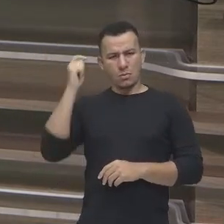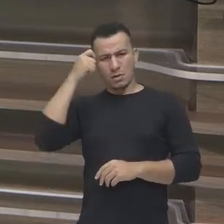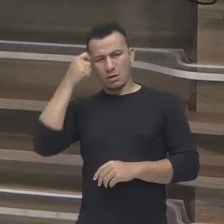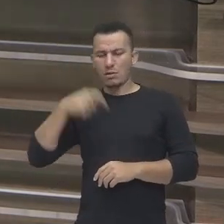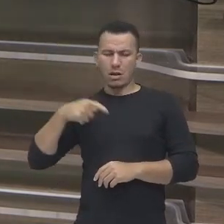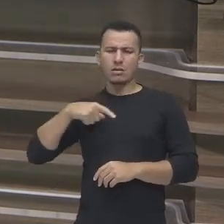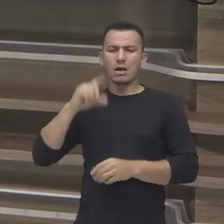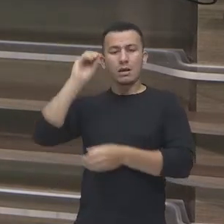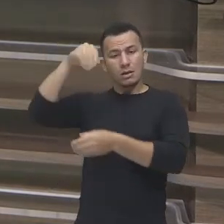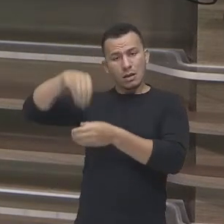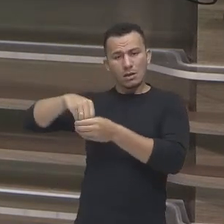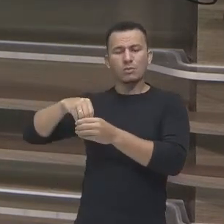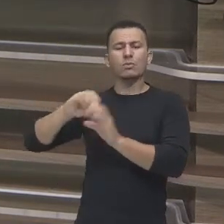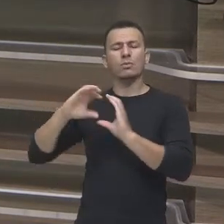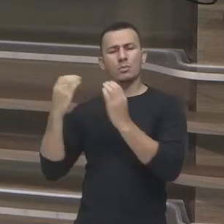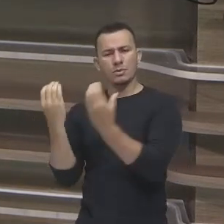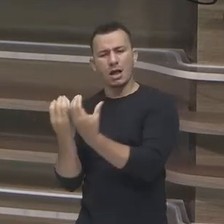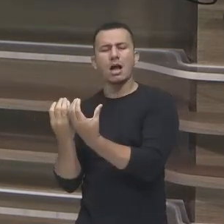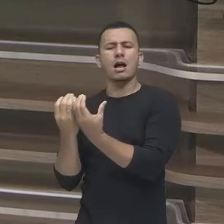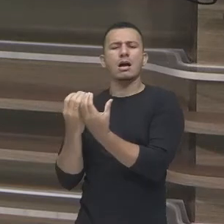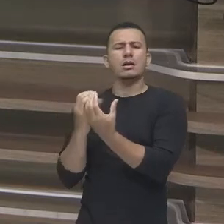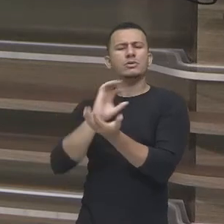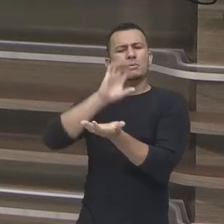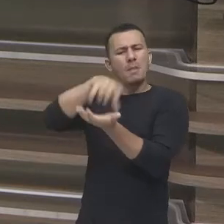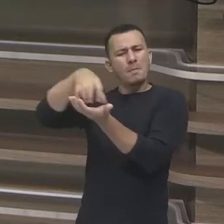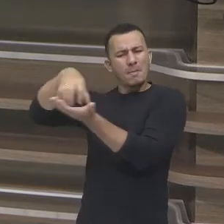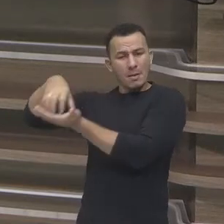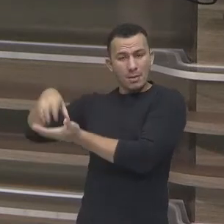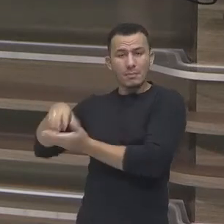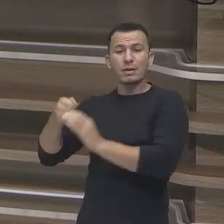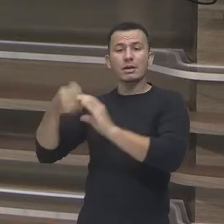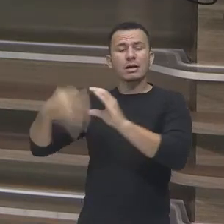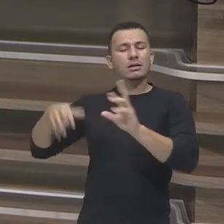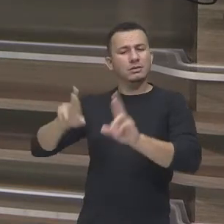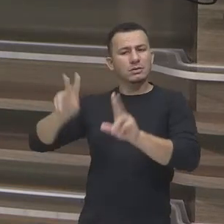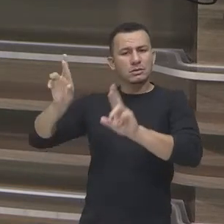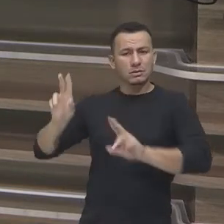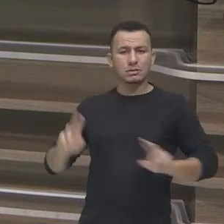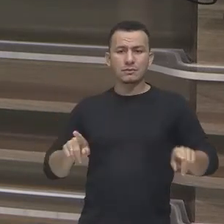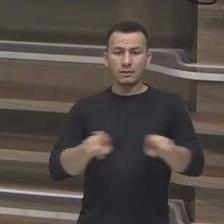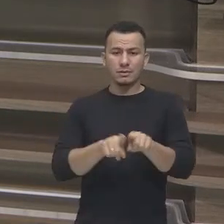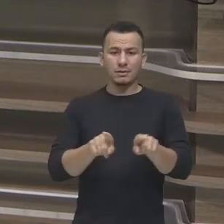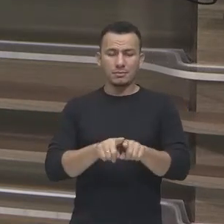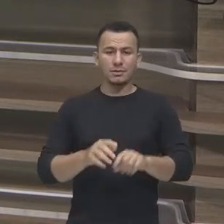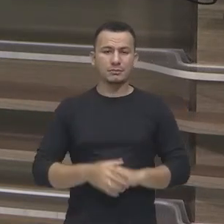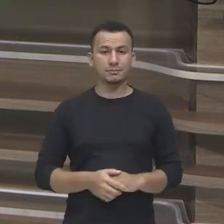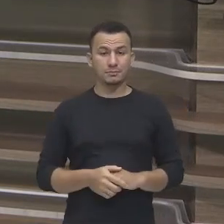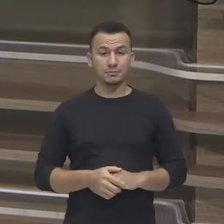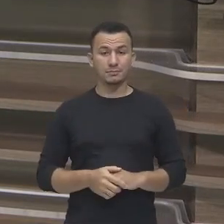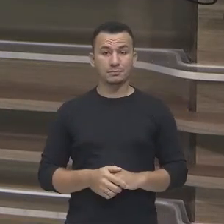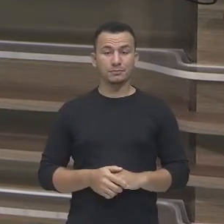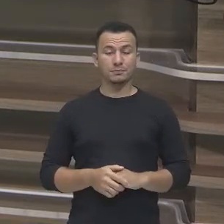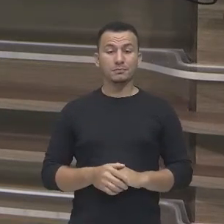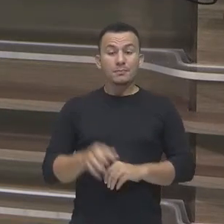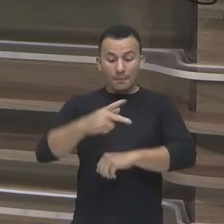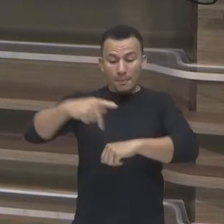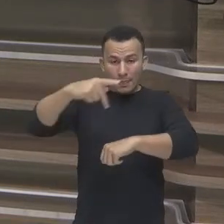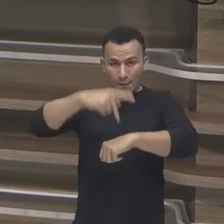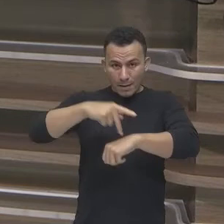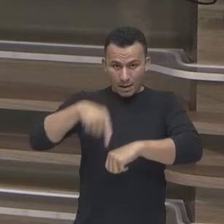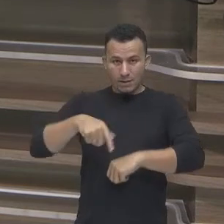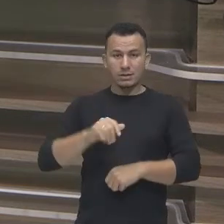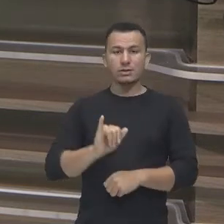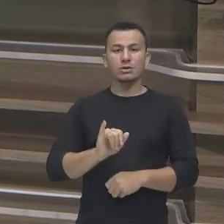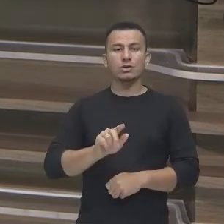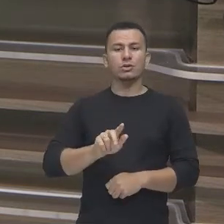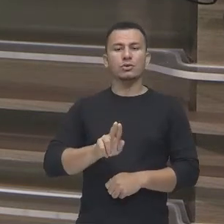tem ali várias, né, comunidades africanas com características diferentes. Entre os eslavos, né, que é o pessoal lá da